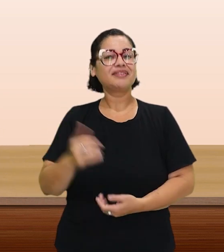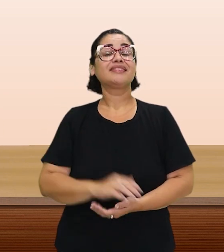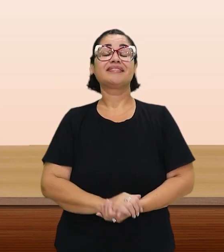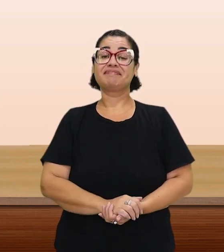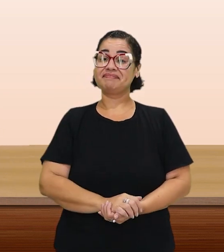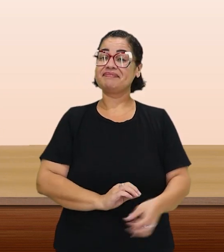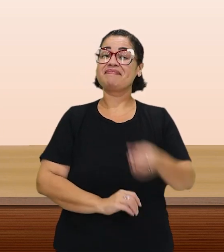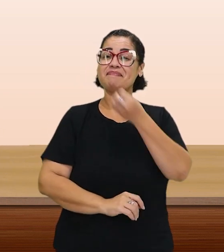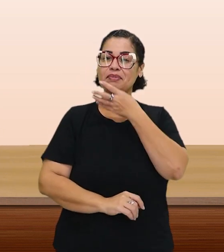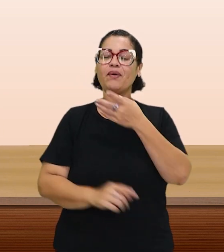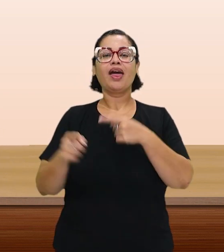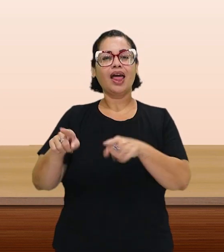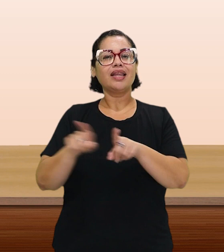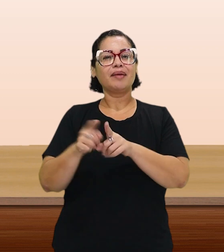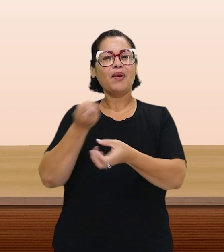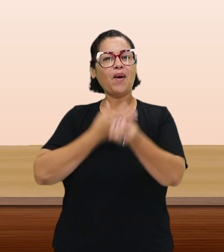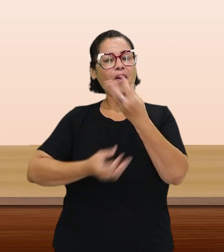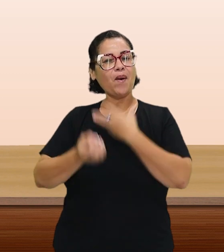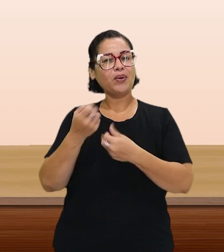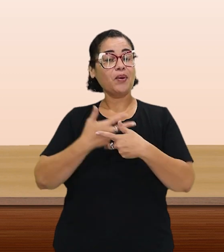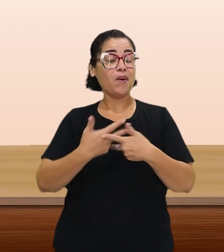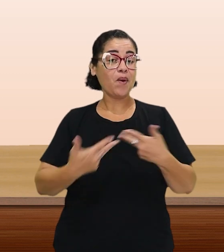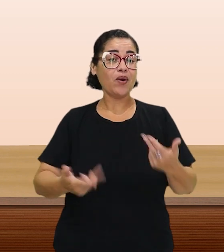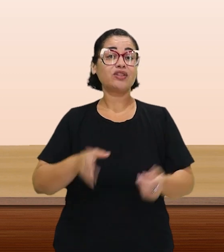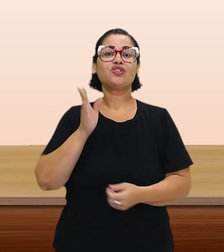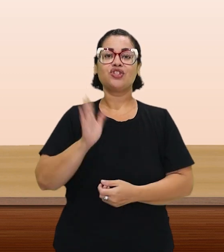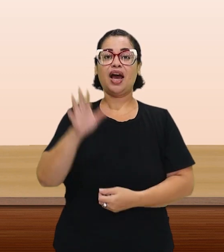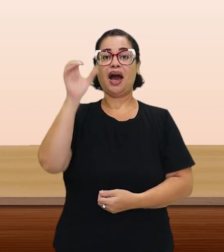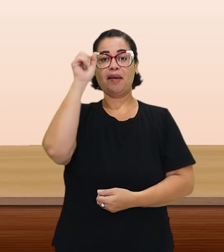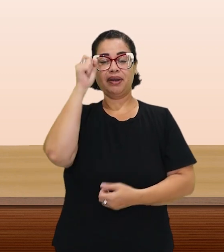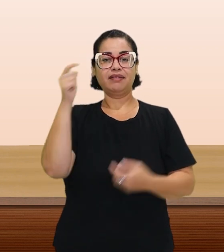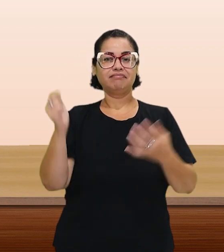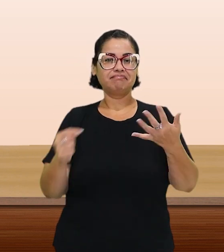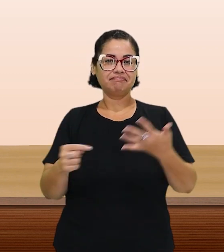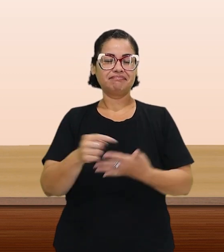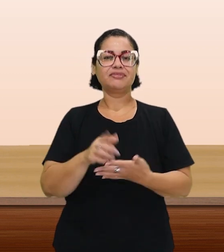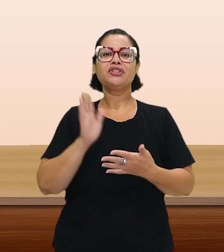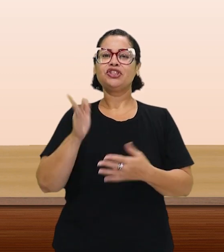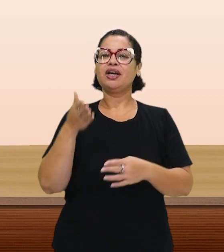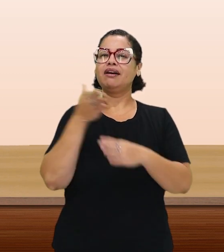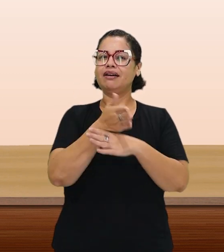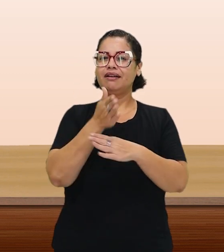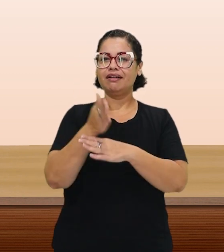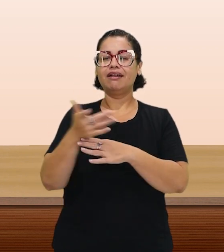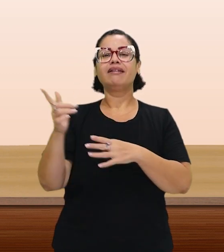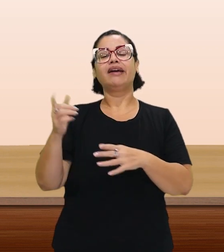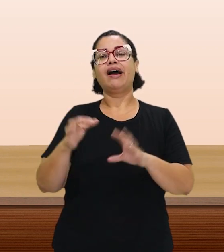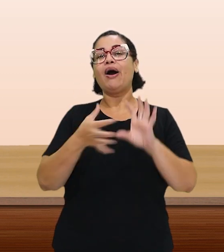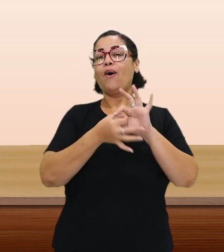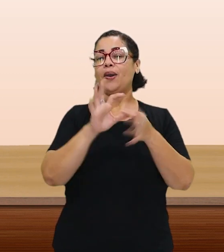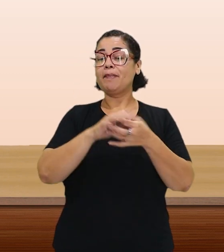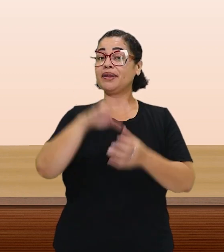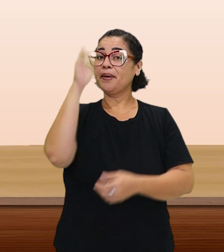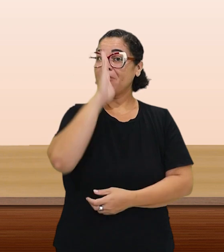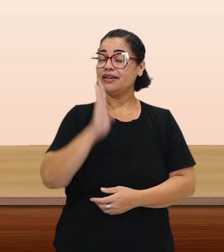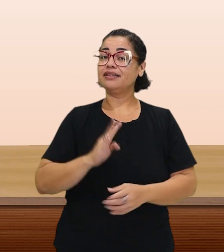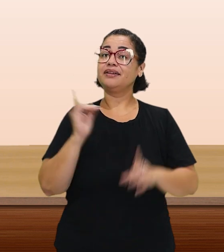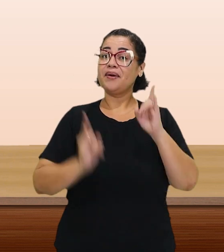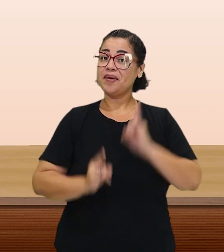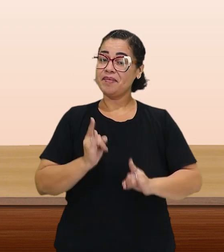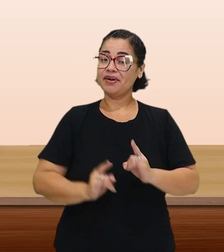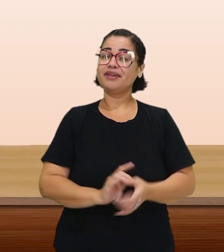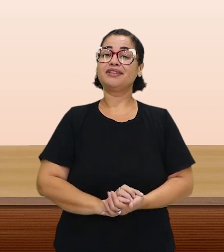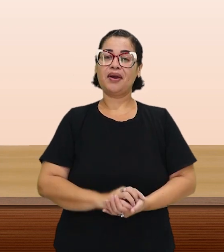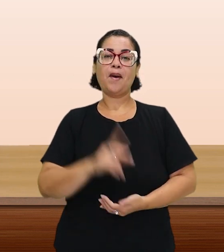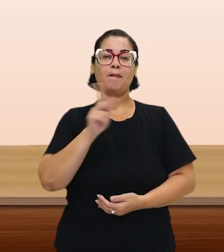demais! Inclusive, eles nos contaram sobre as coisas que já aprenderam. Já até participaram da Olimpíada Brasileira de